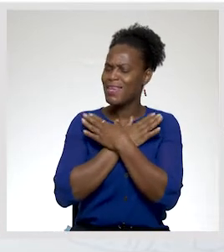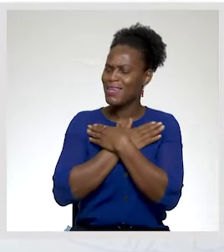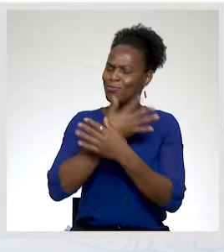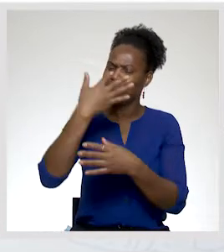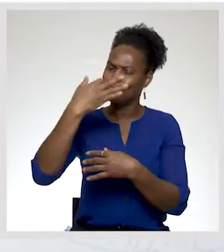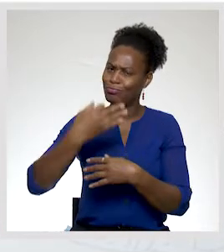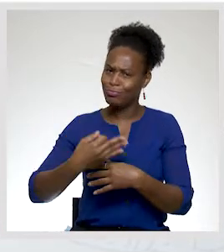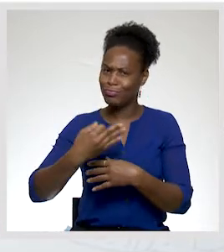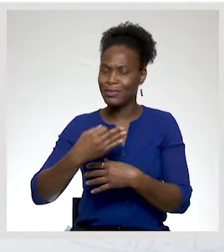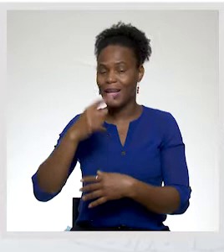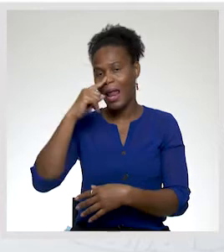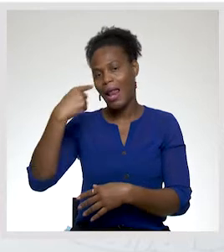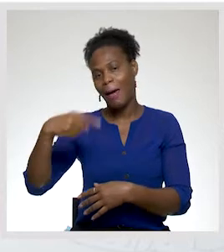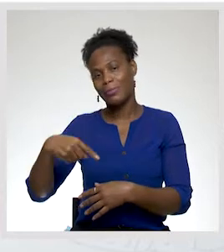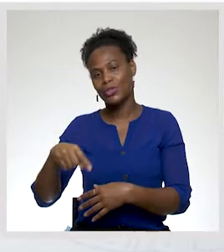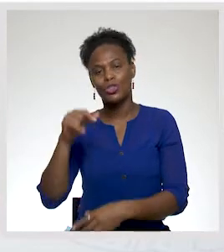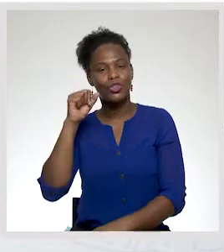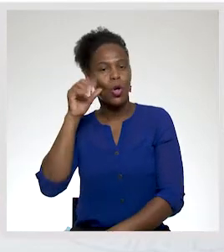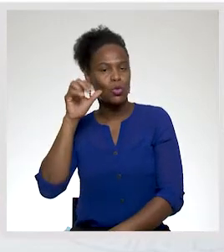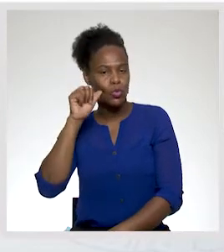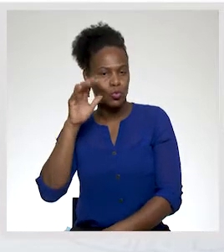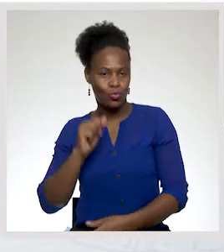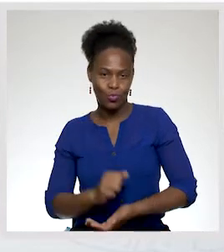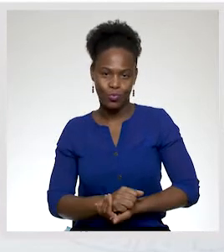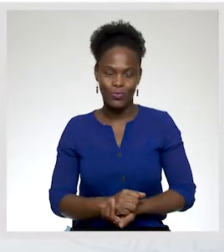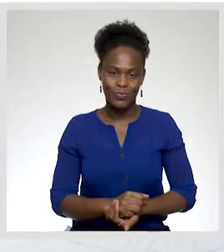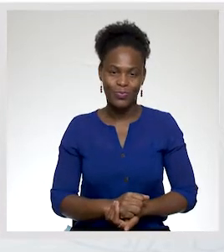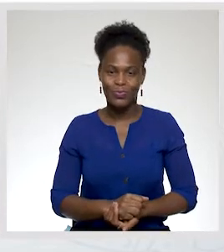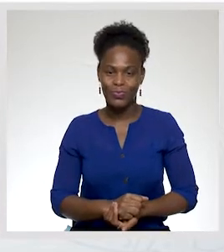certinho, lápis roxo.